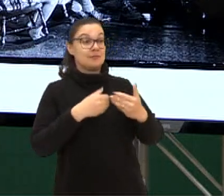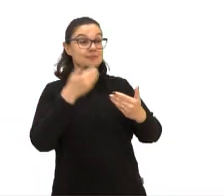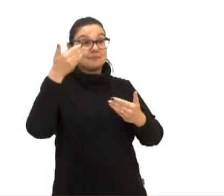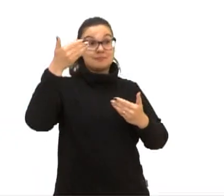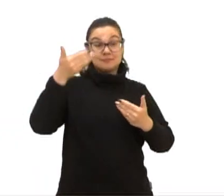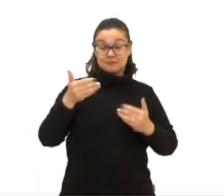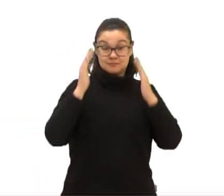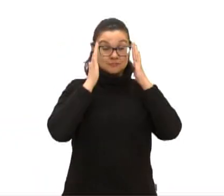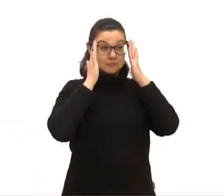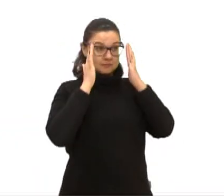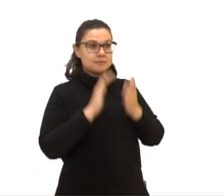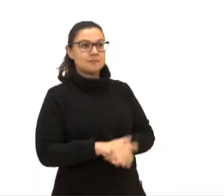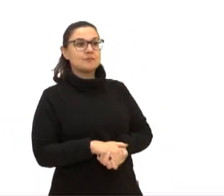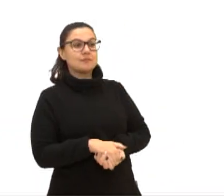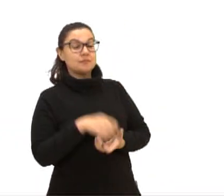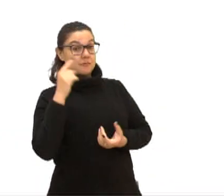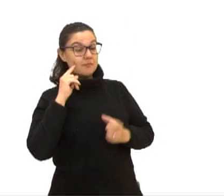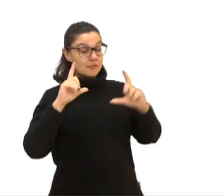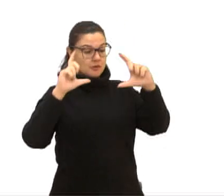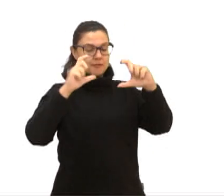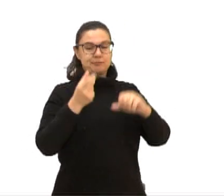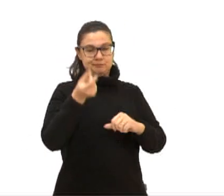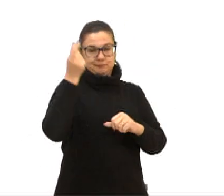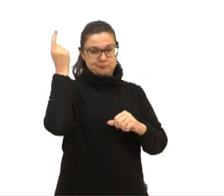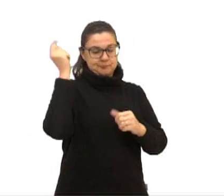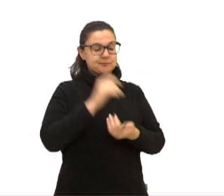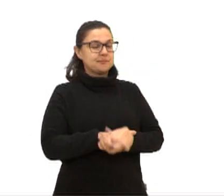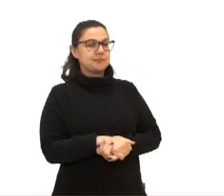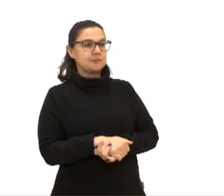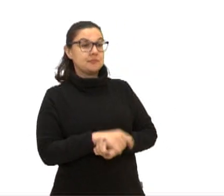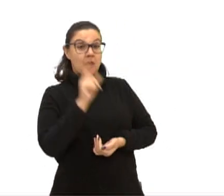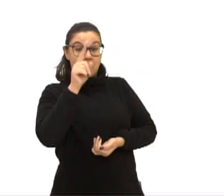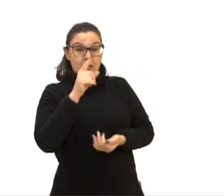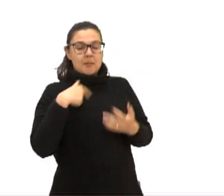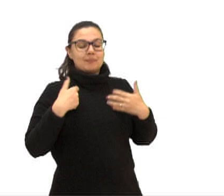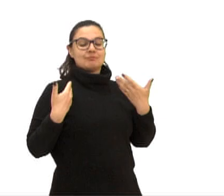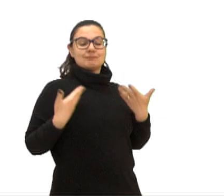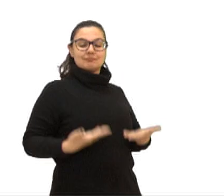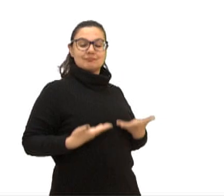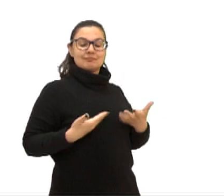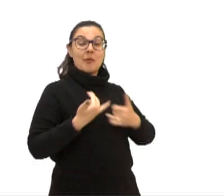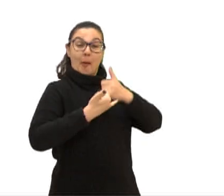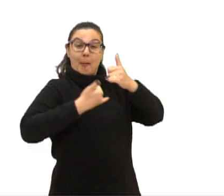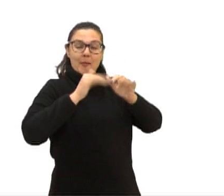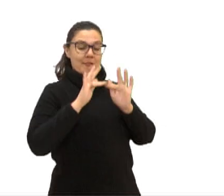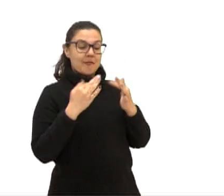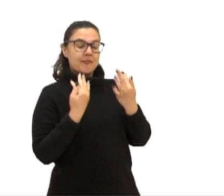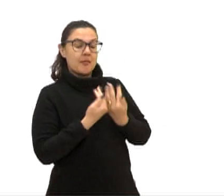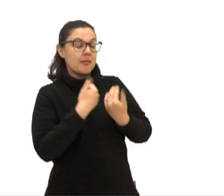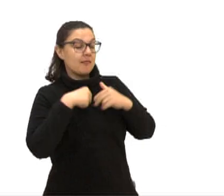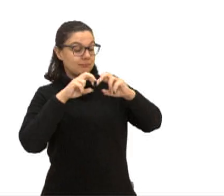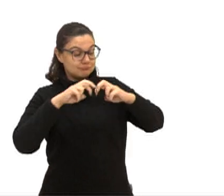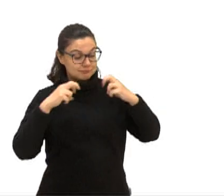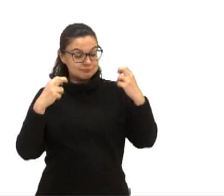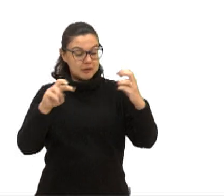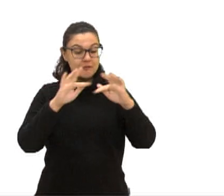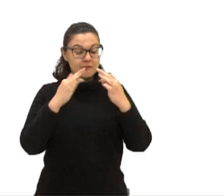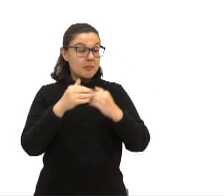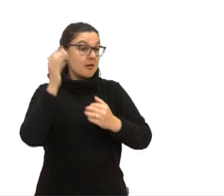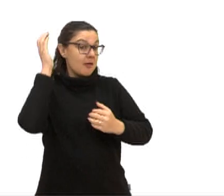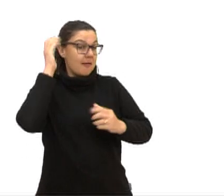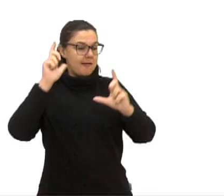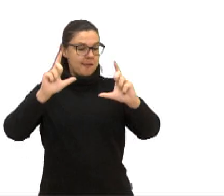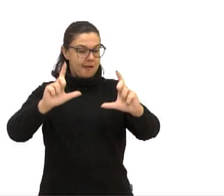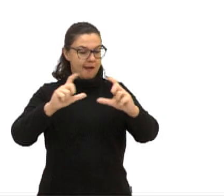essa outra fotografia que era um dos entretenimentos da família. A família ficava em volta do rádio. É